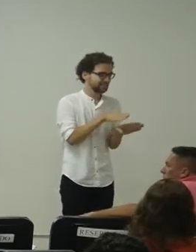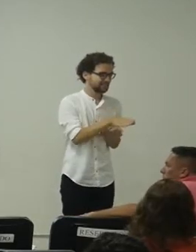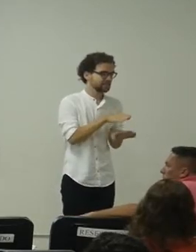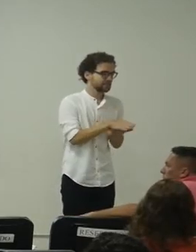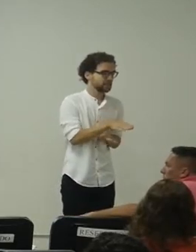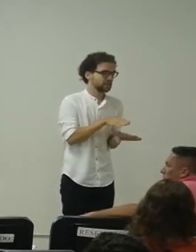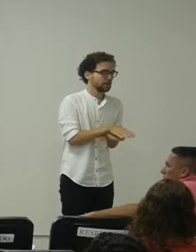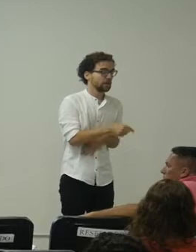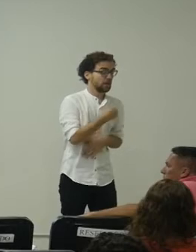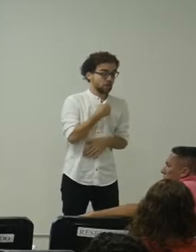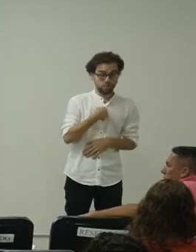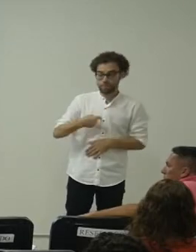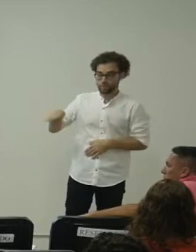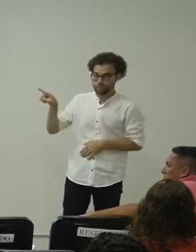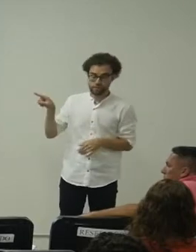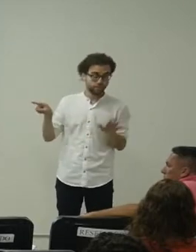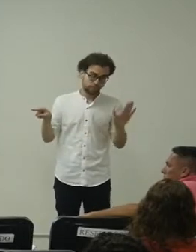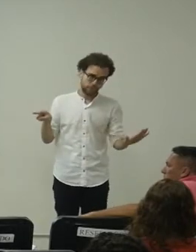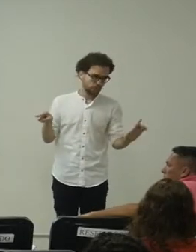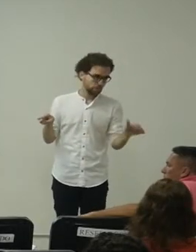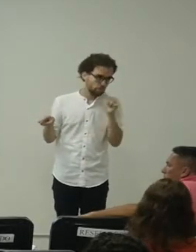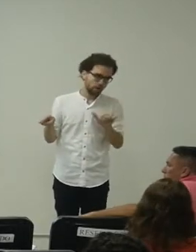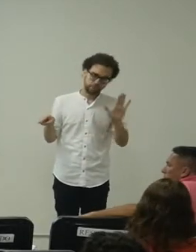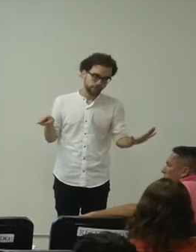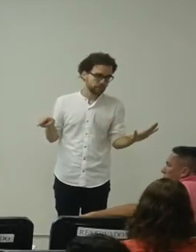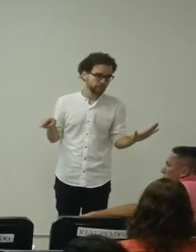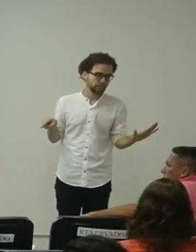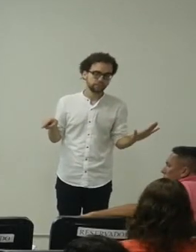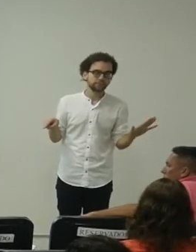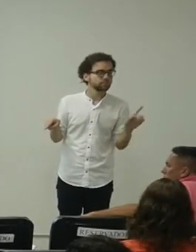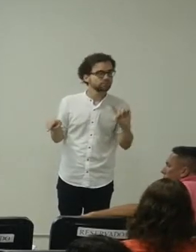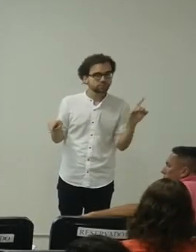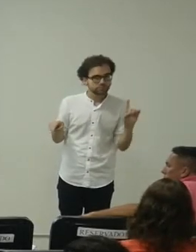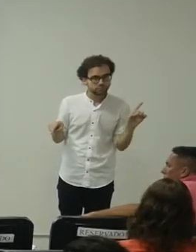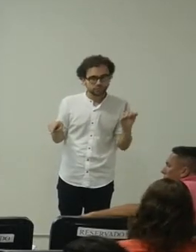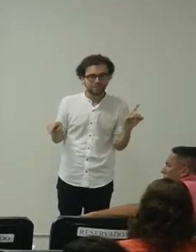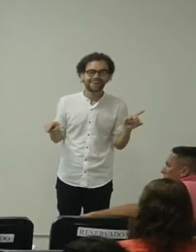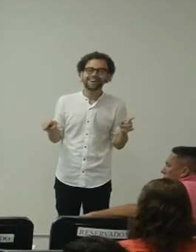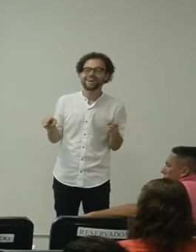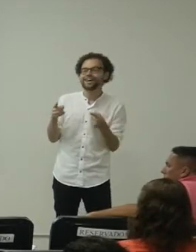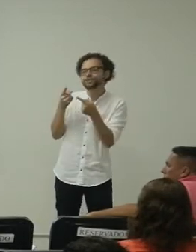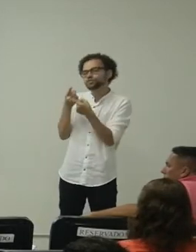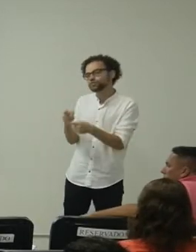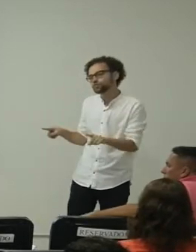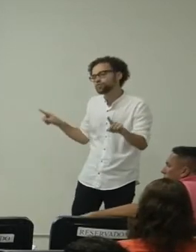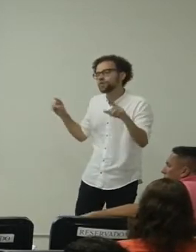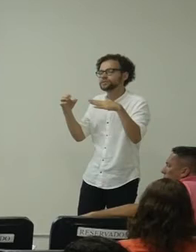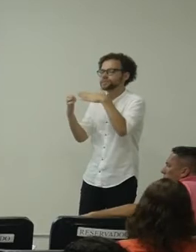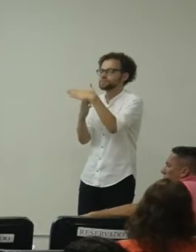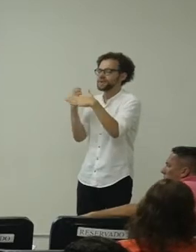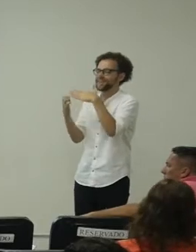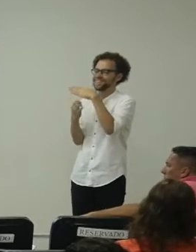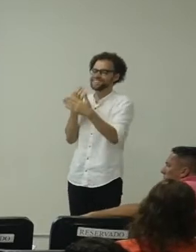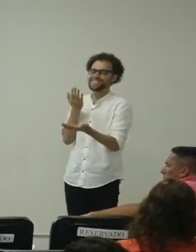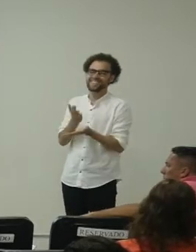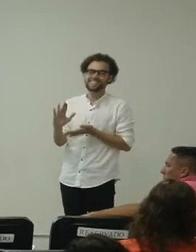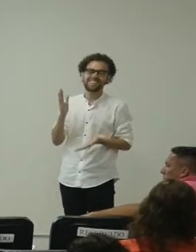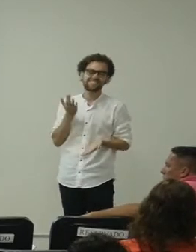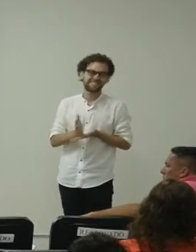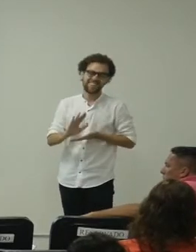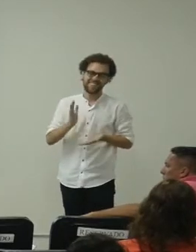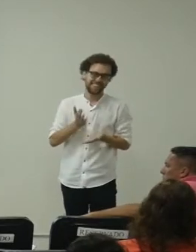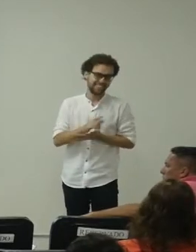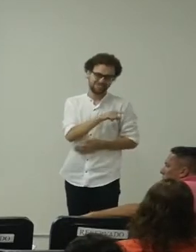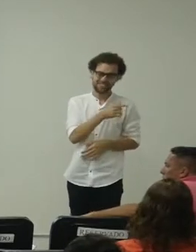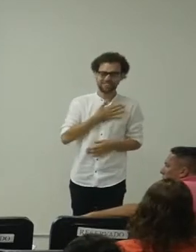eu vou e você não, fica em casa. Não, é um churrasco da firma, não tem nada a ver. Você